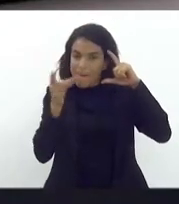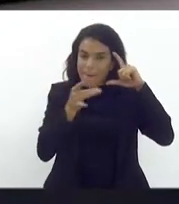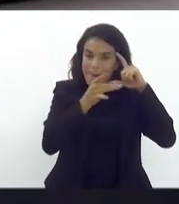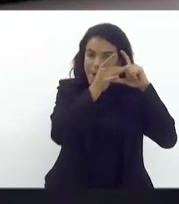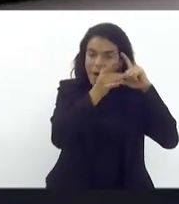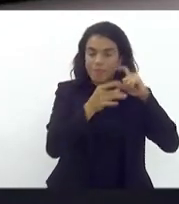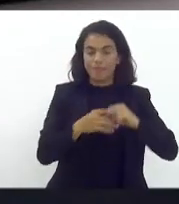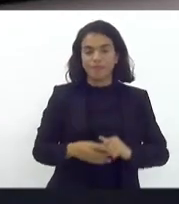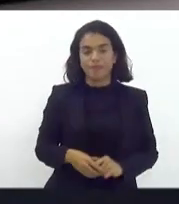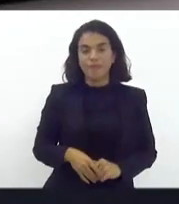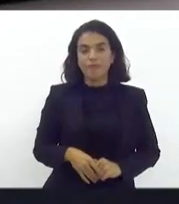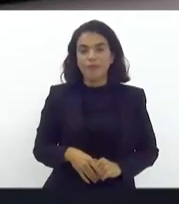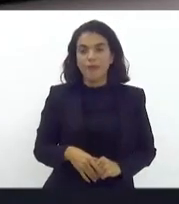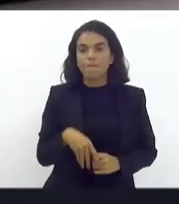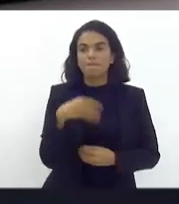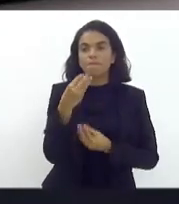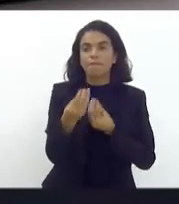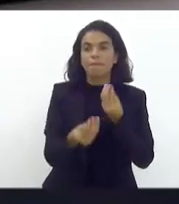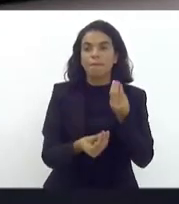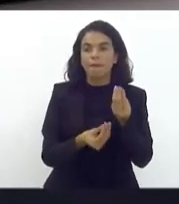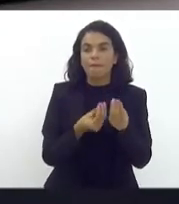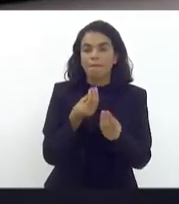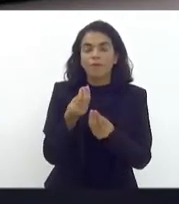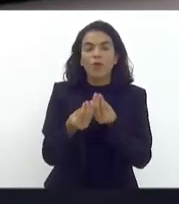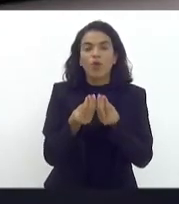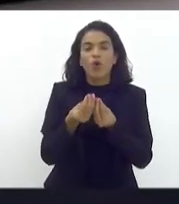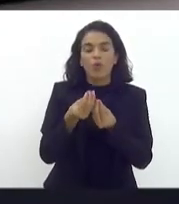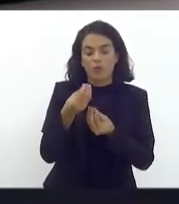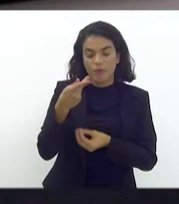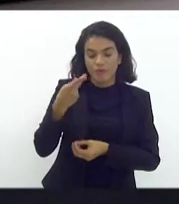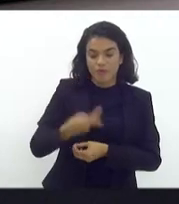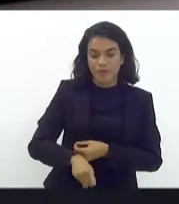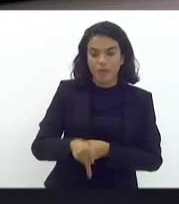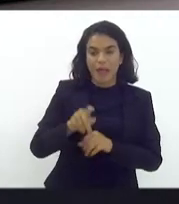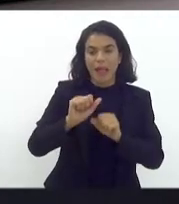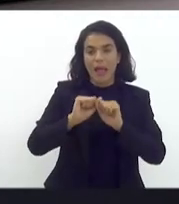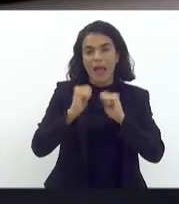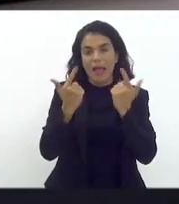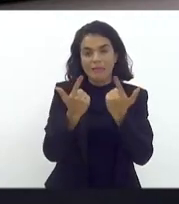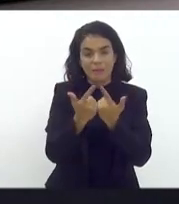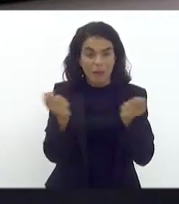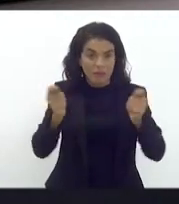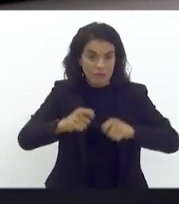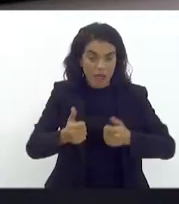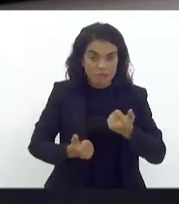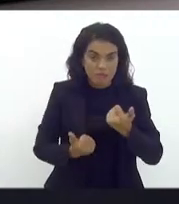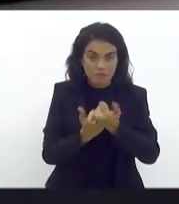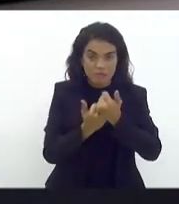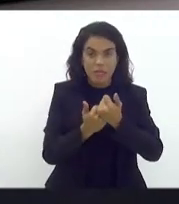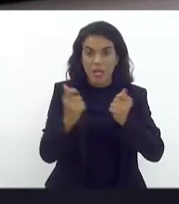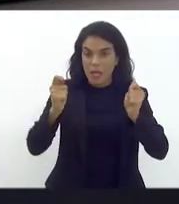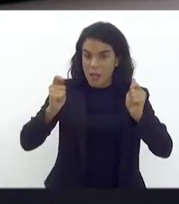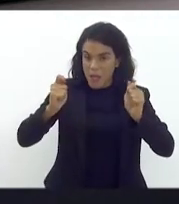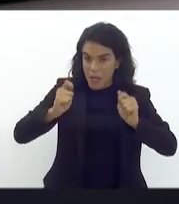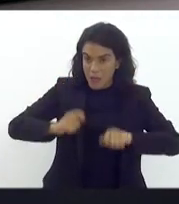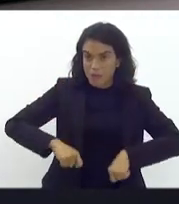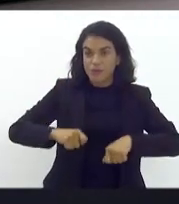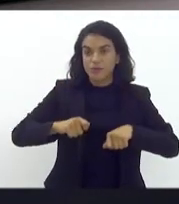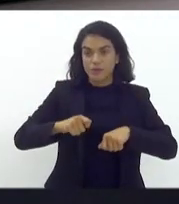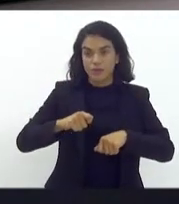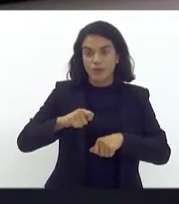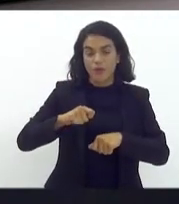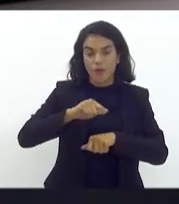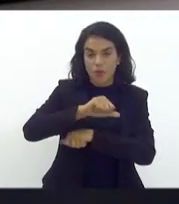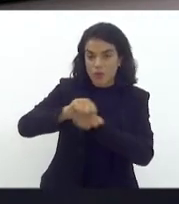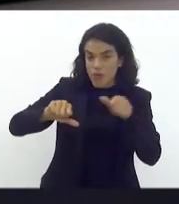essa o que que é esta casa Legislativa pode fazer é possível tornar realidade o